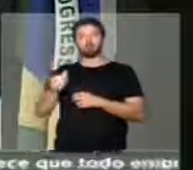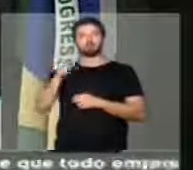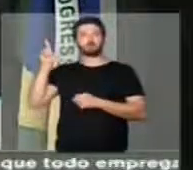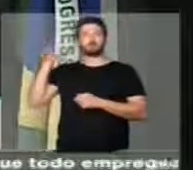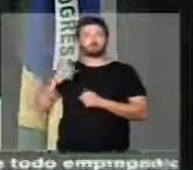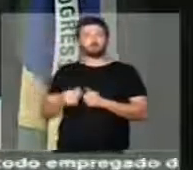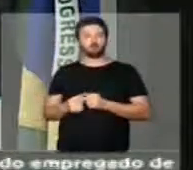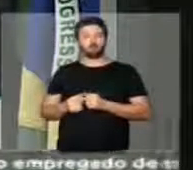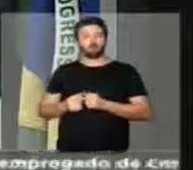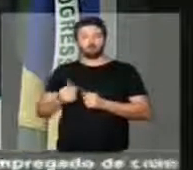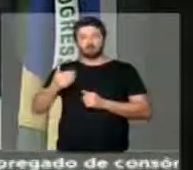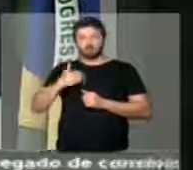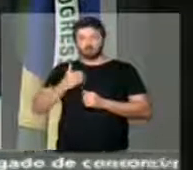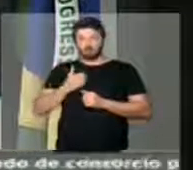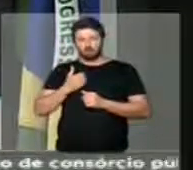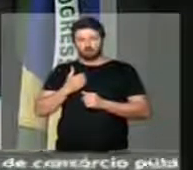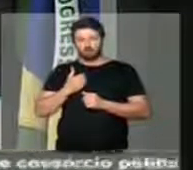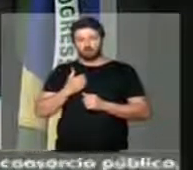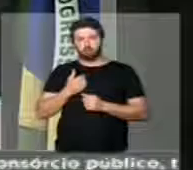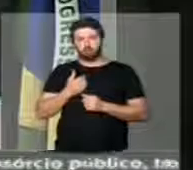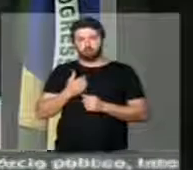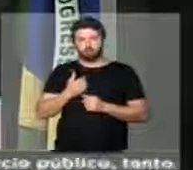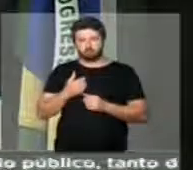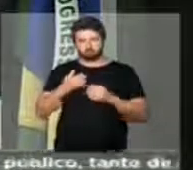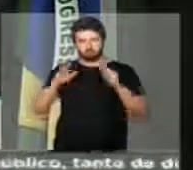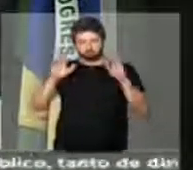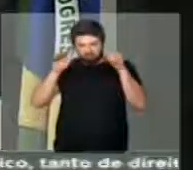Não vou me dobrar a um fascínora